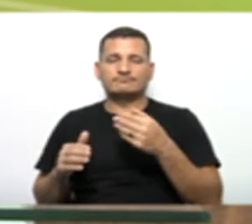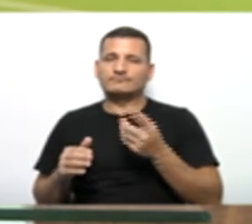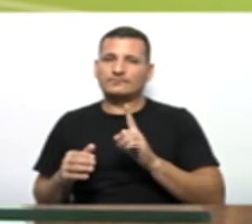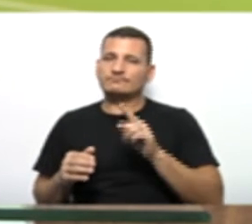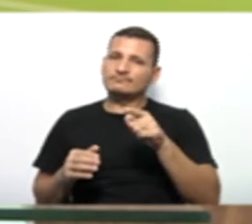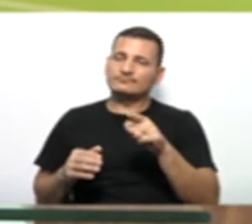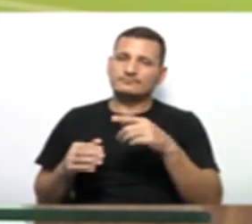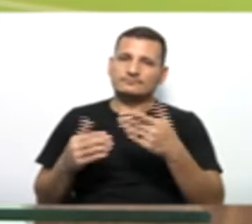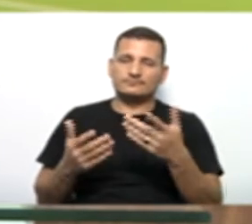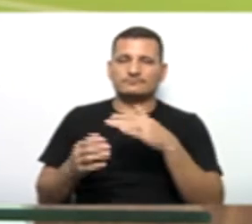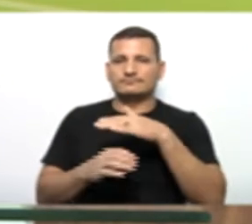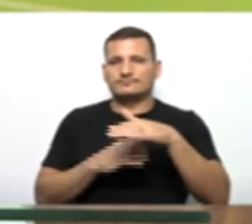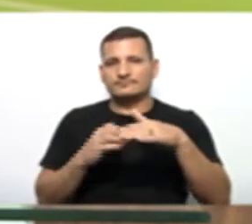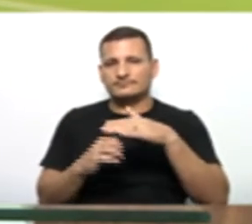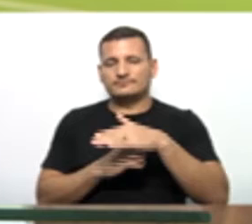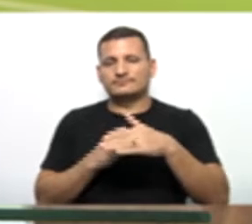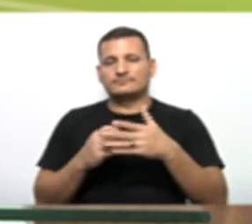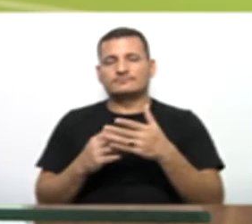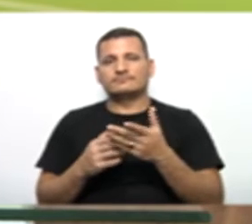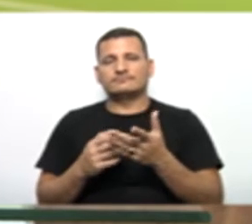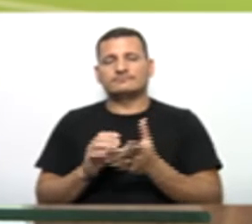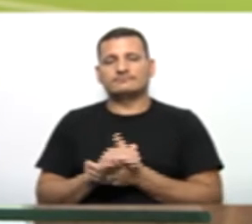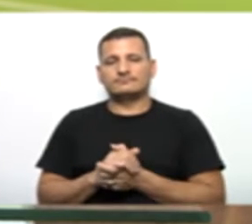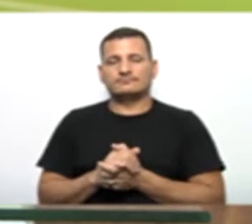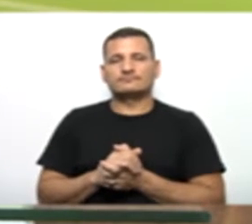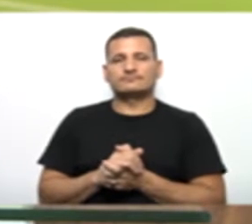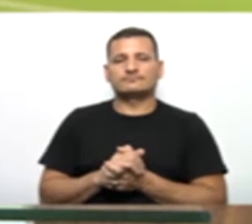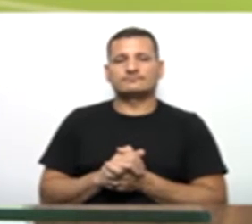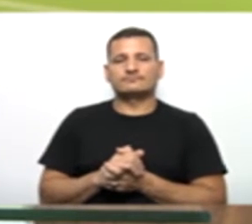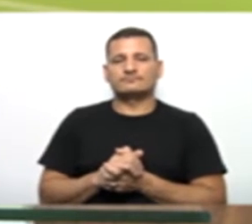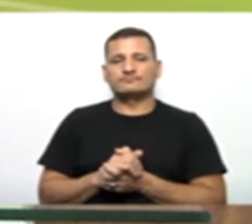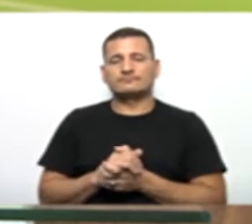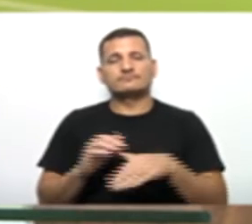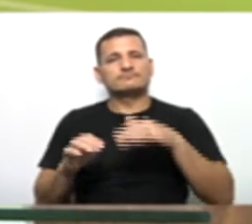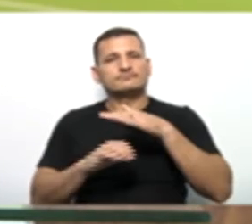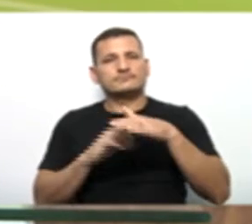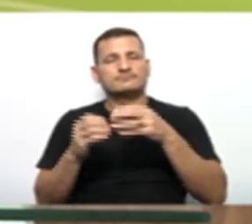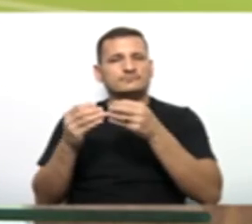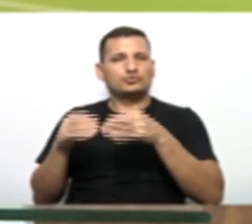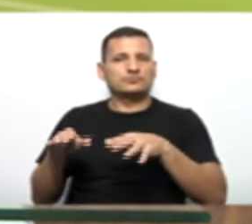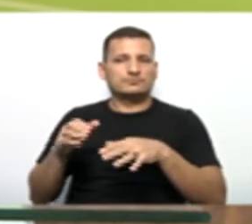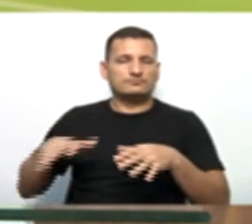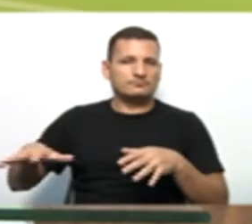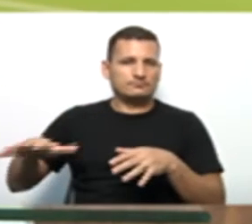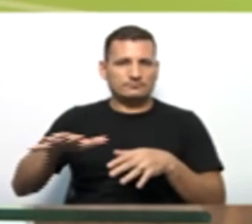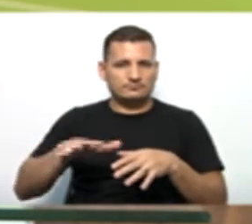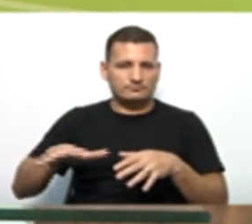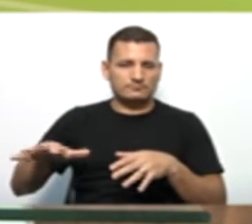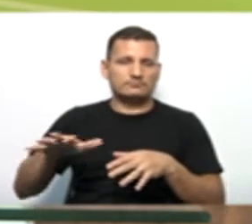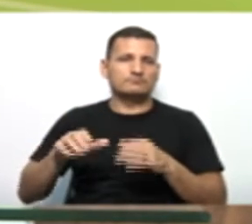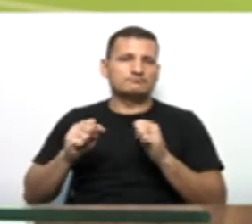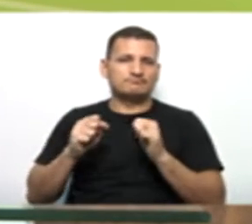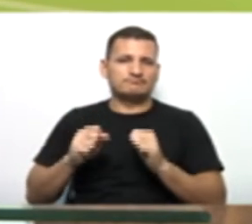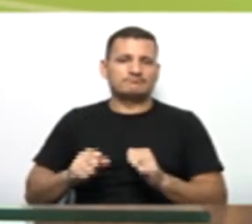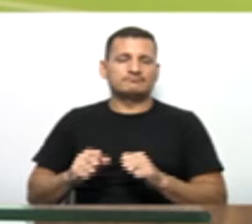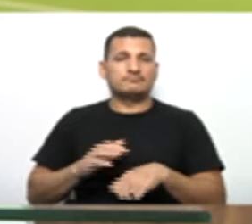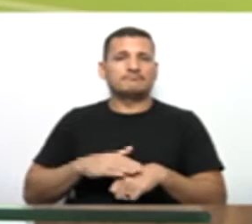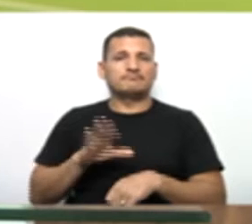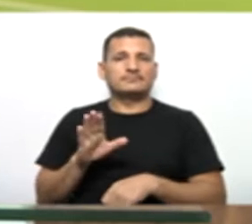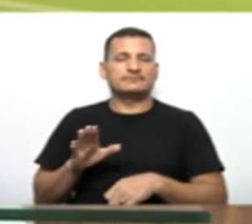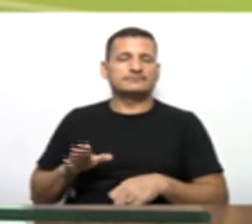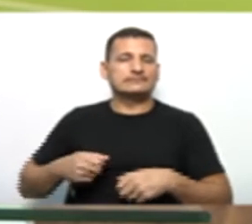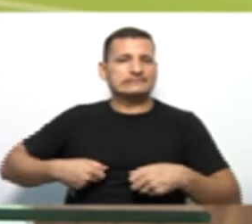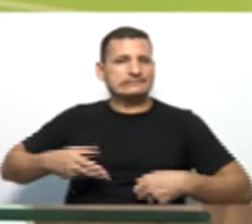A empresa, né? A pessoa jurídica, a empresa prejudicando o meio ambiente, pode ser muito mais